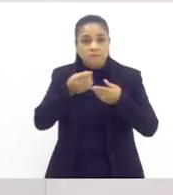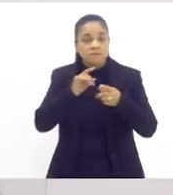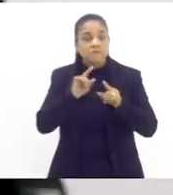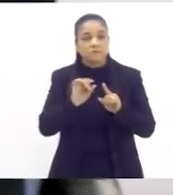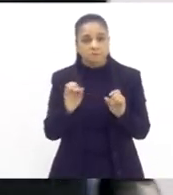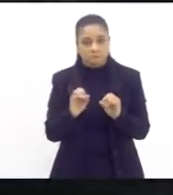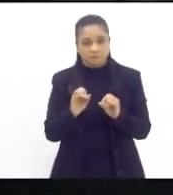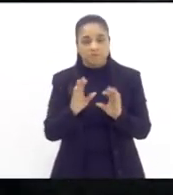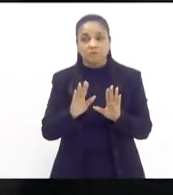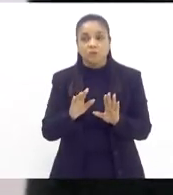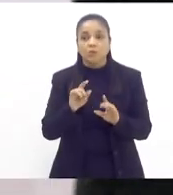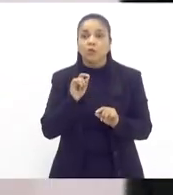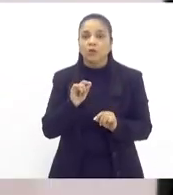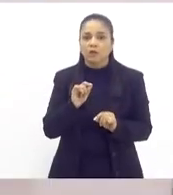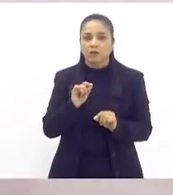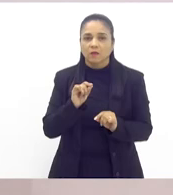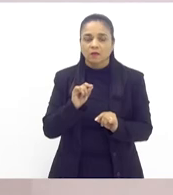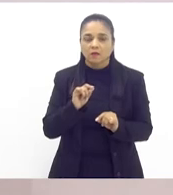questão